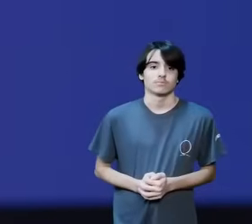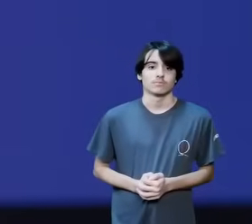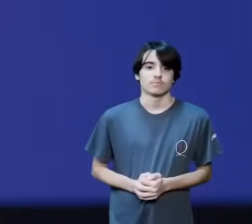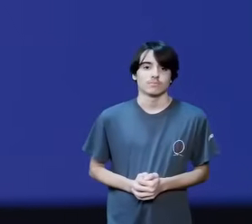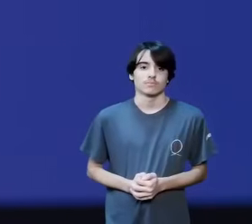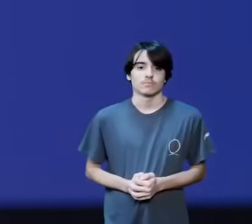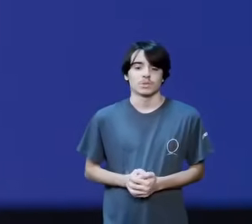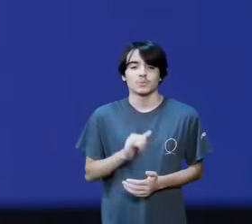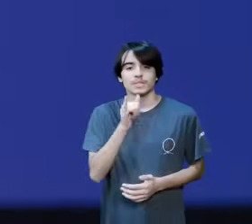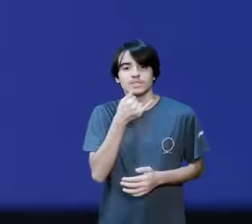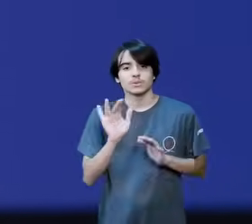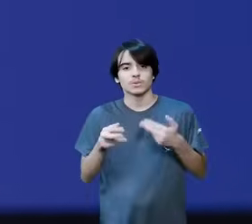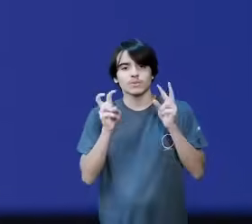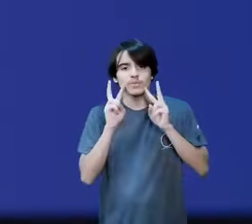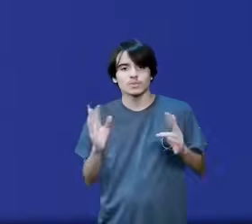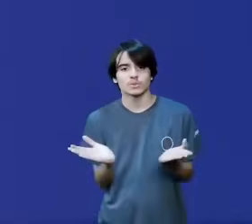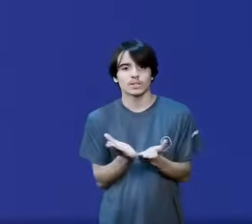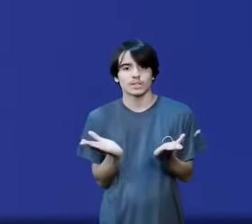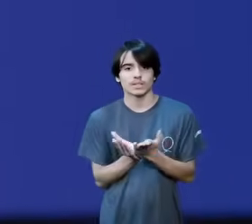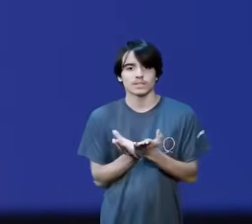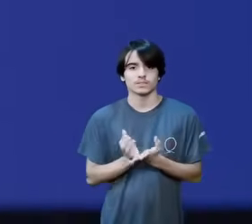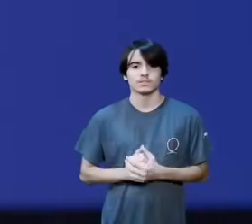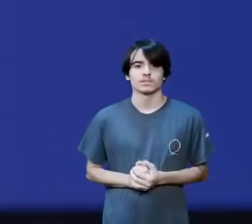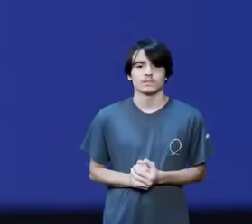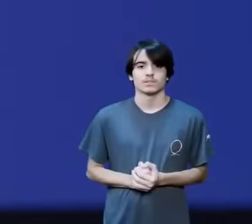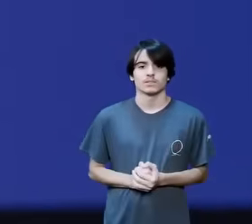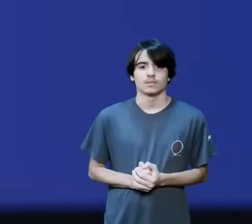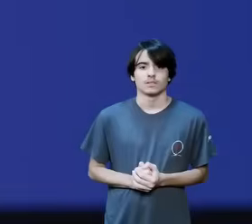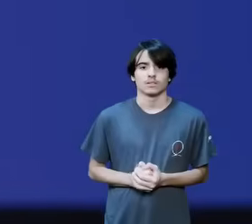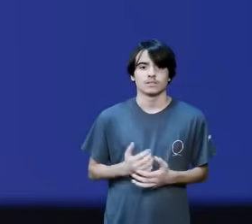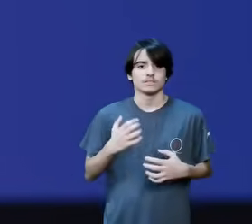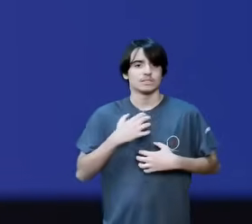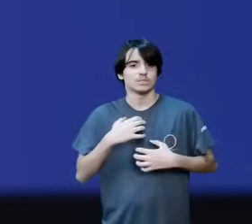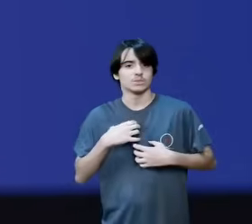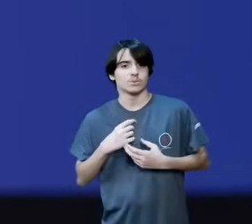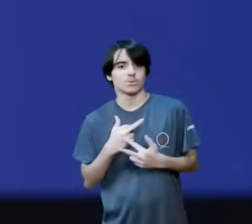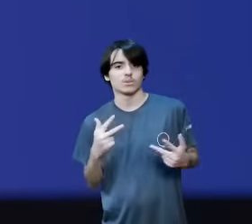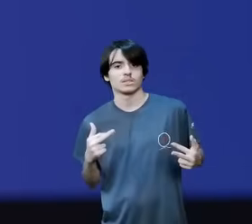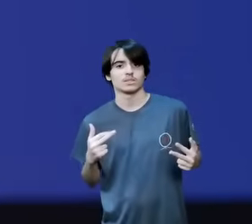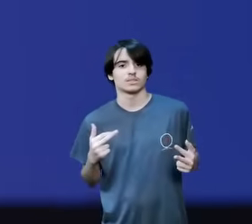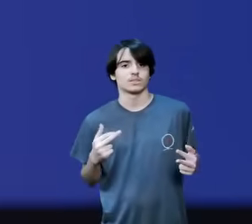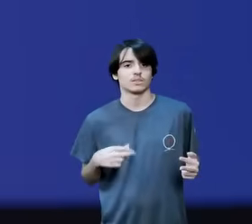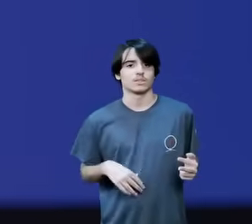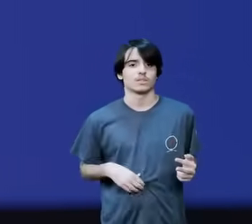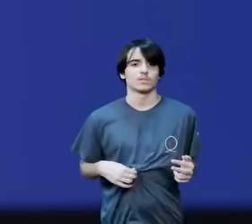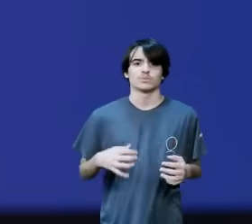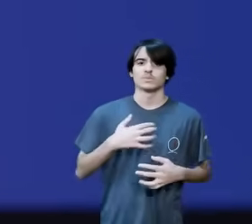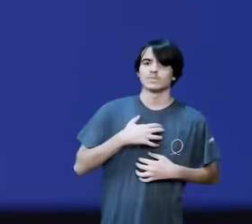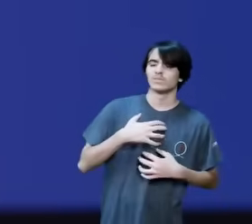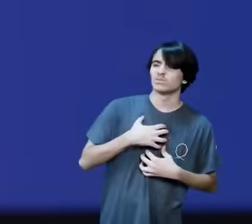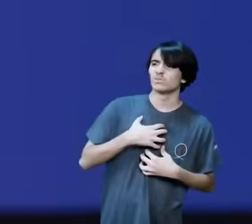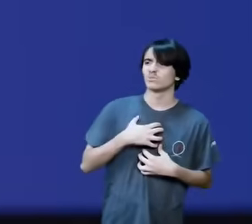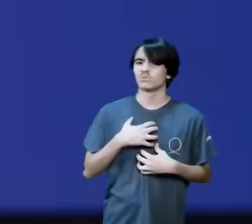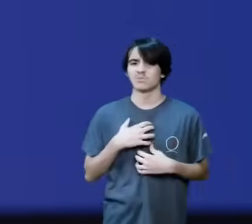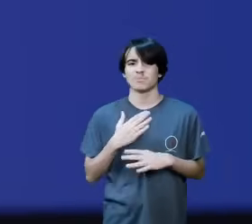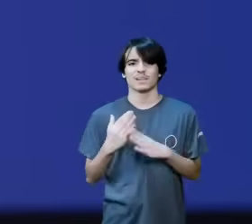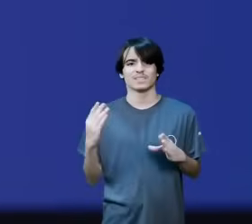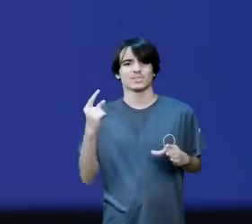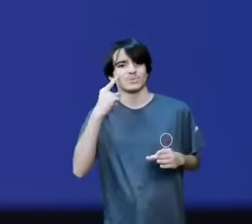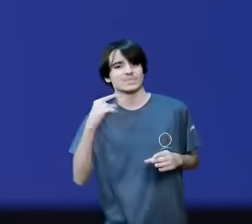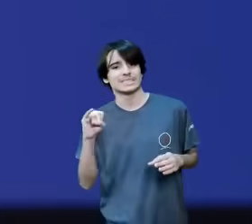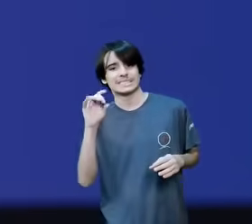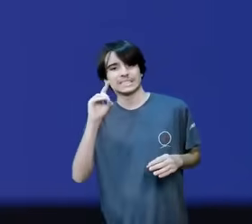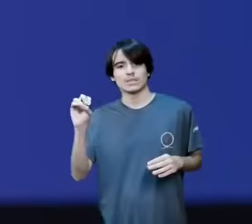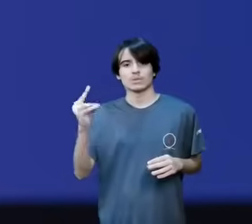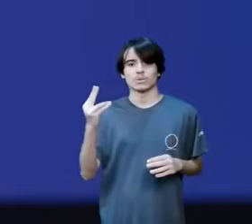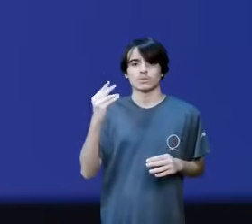Eu fico triste quando eu vejo um crente que está ouvindo ou sentindo algo e ele diz assim: rapaz, eu estou sentindo ou ouvindo assim, mas eu não sei se é Deus ou o diabo.